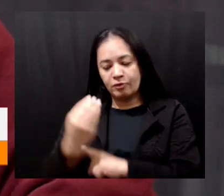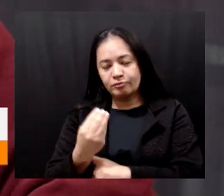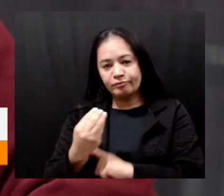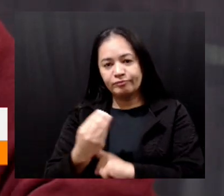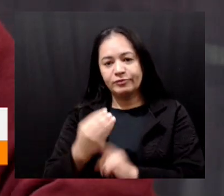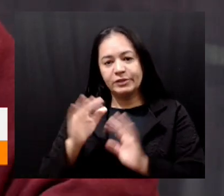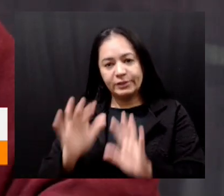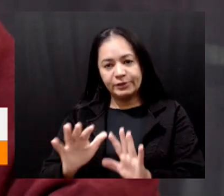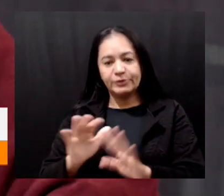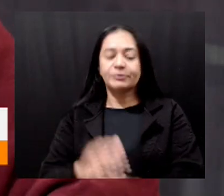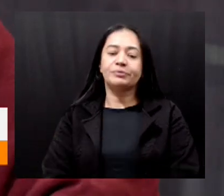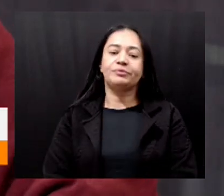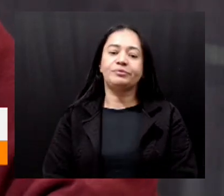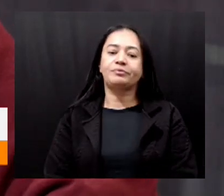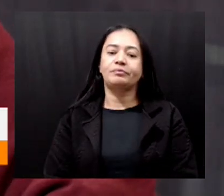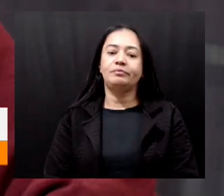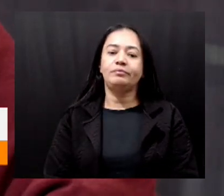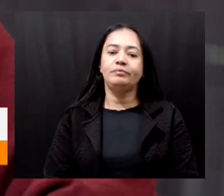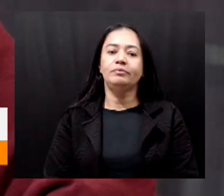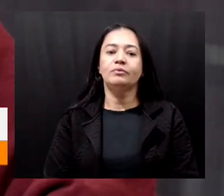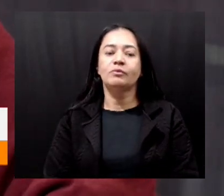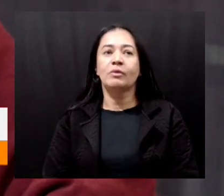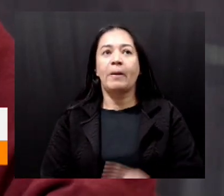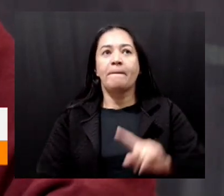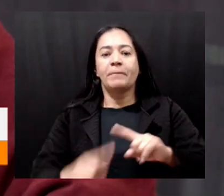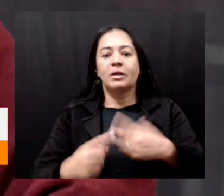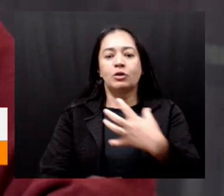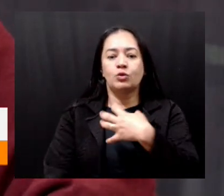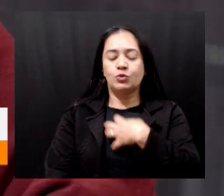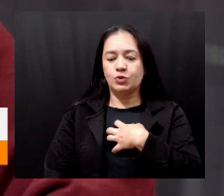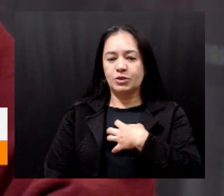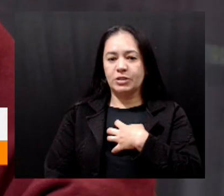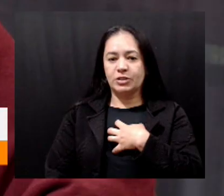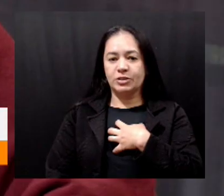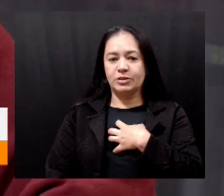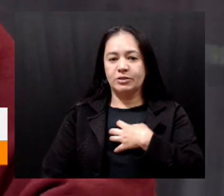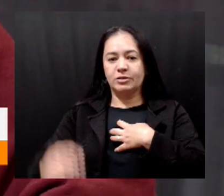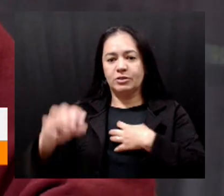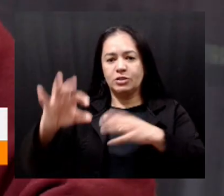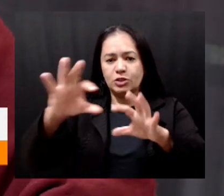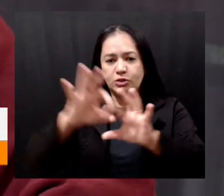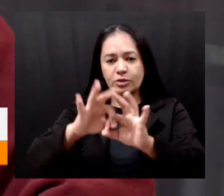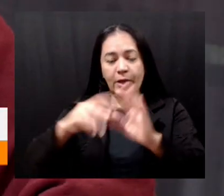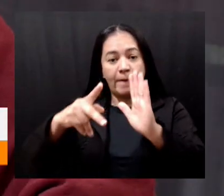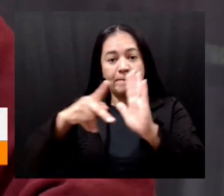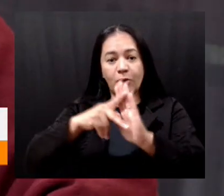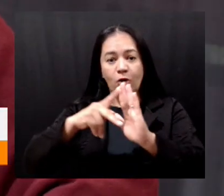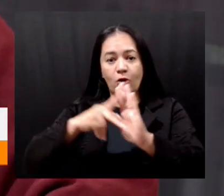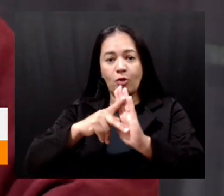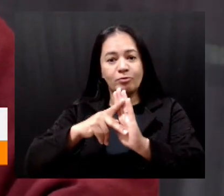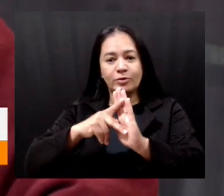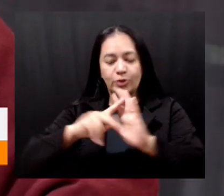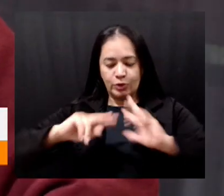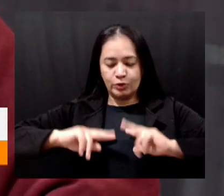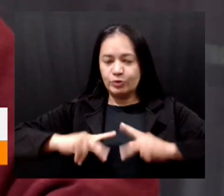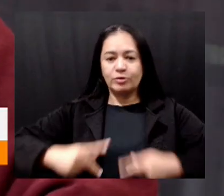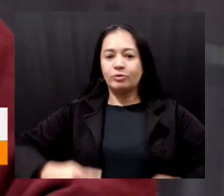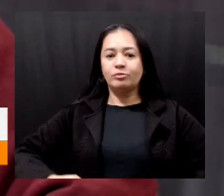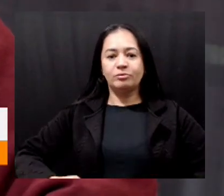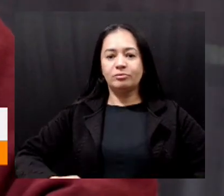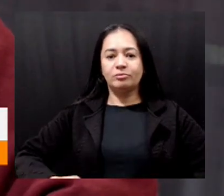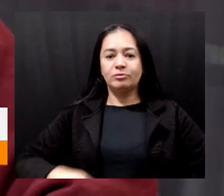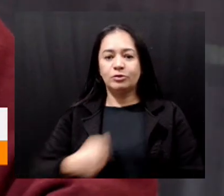nós. Então, o sentir e o se conectar faz parte da essência humana, né? E nós sentimos e